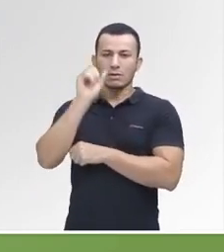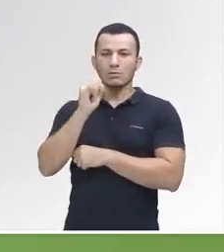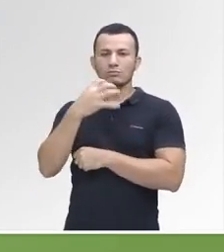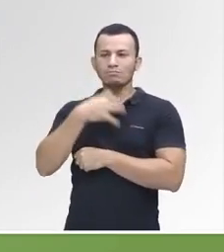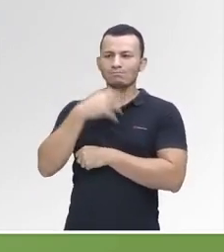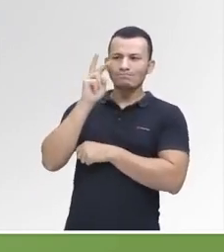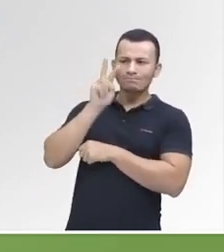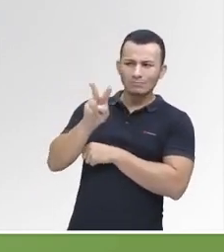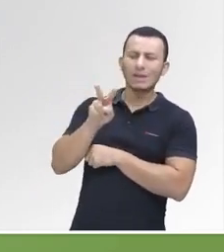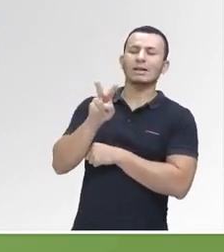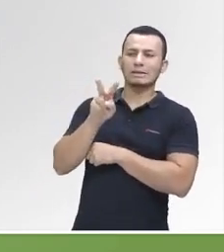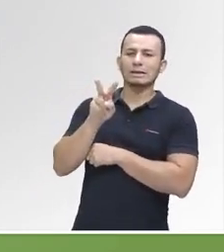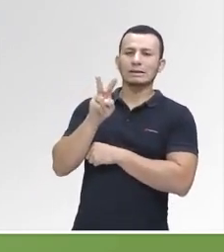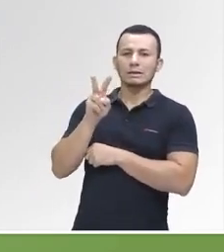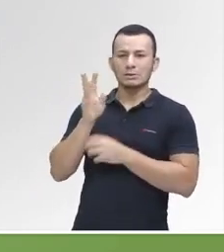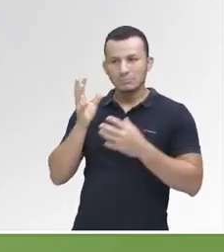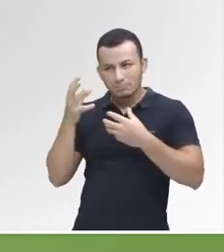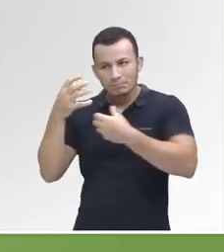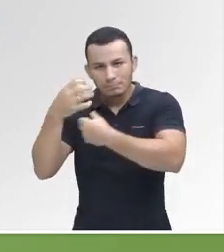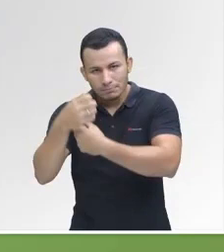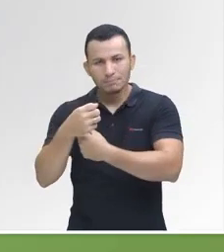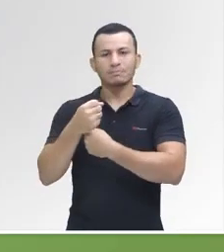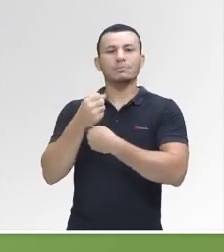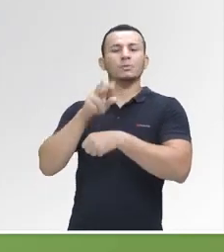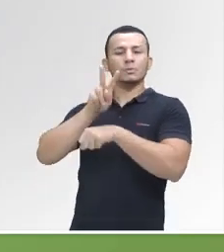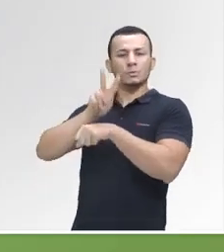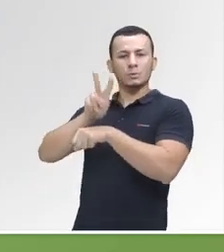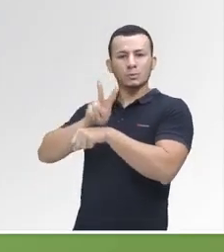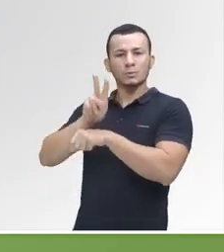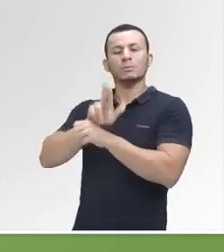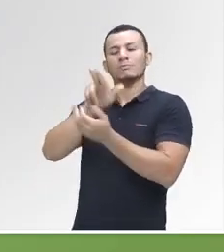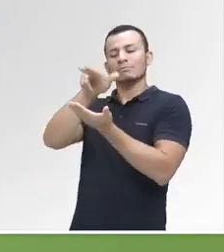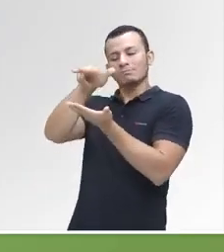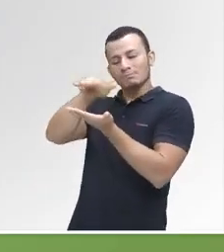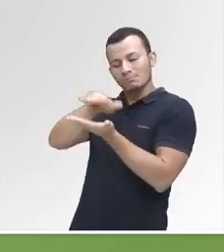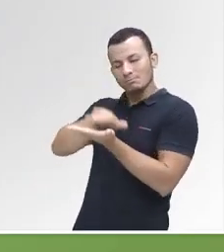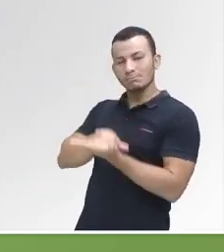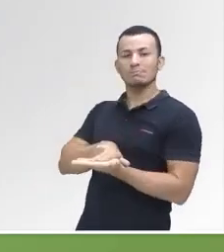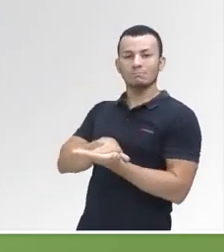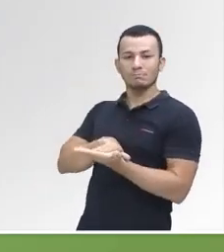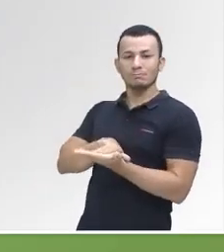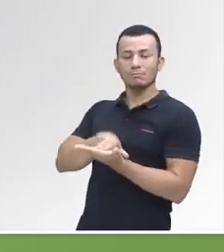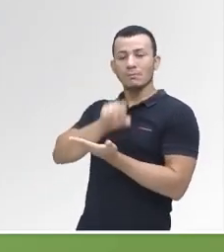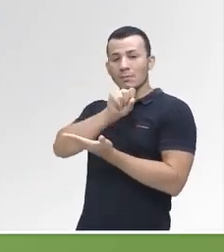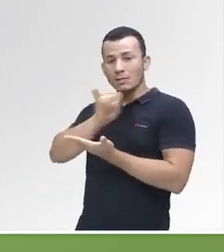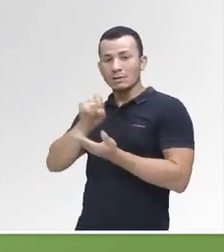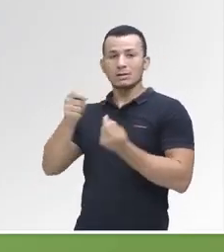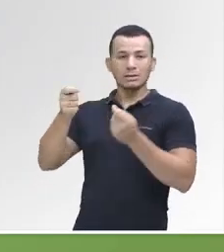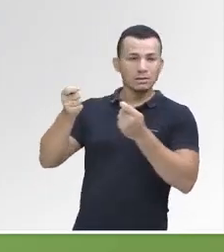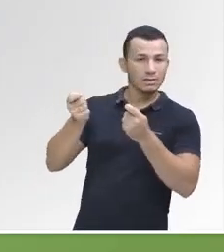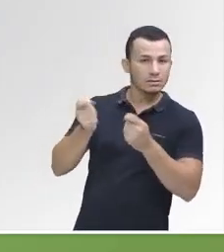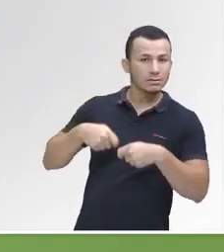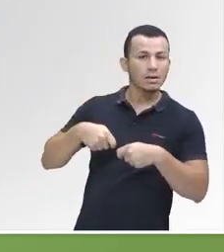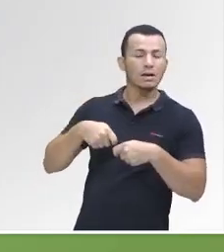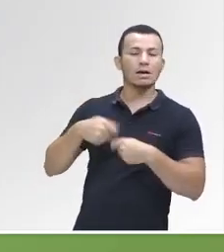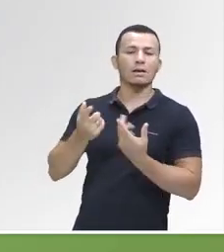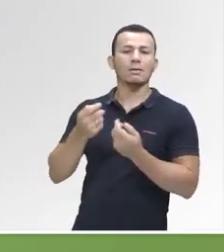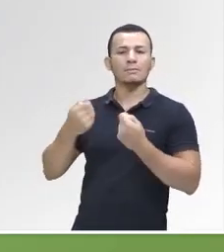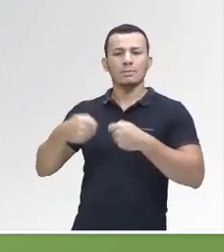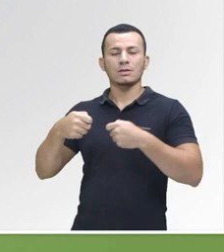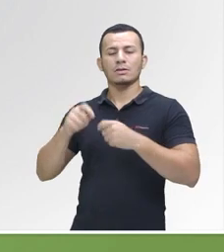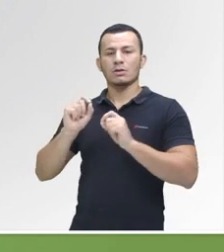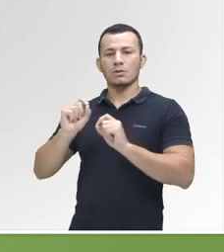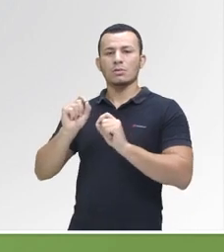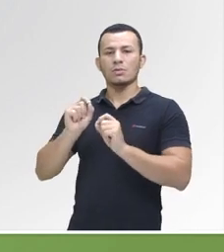ela precisa ser acolhida e deitada. E, se possível, colocá-la com a posição